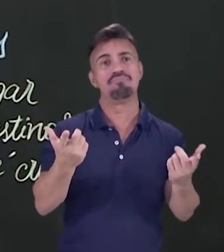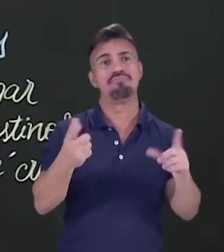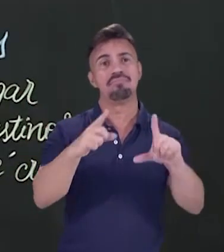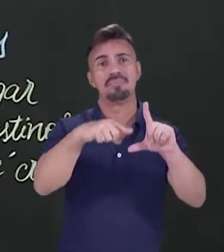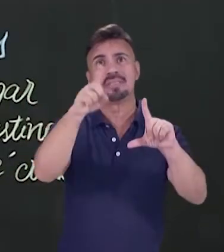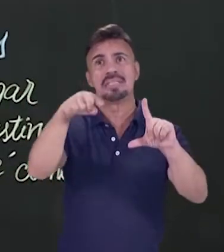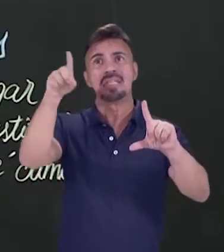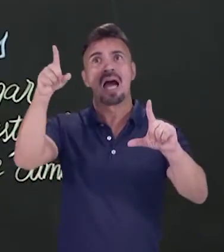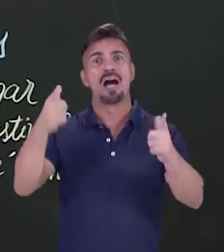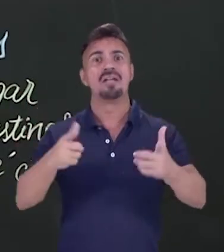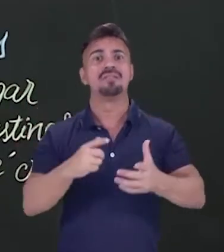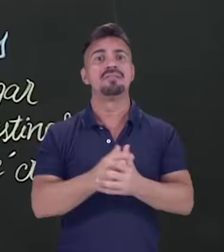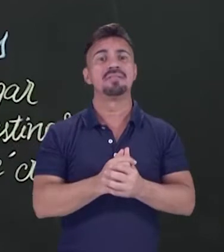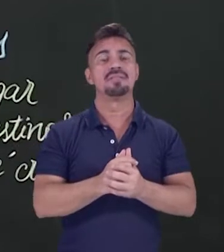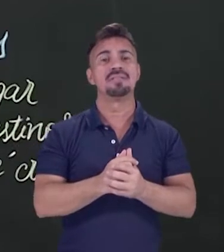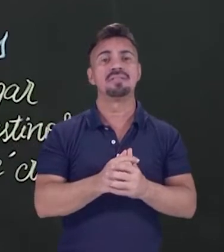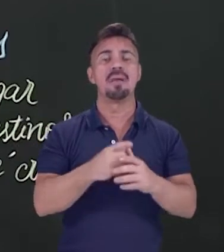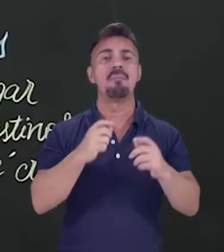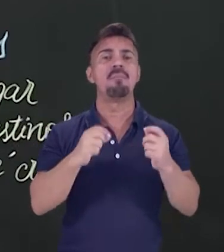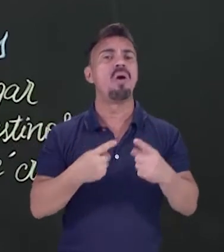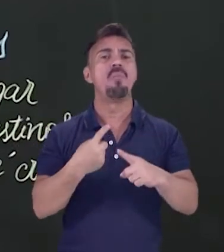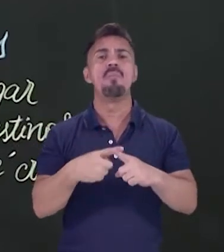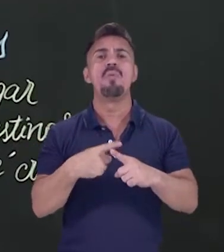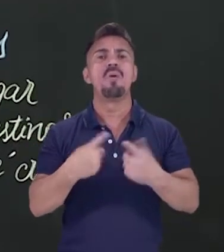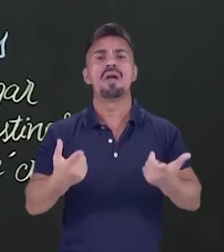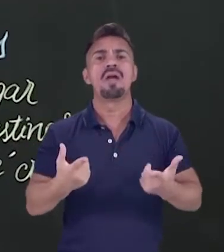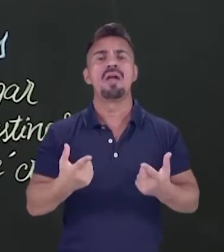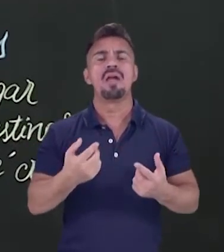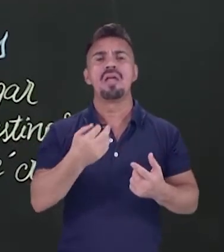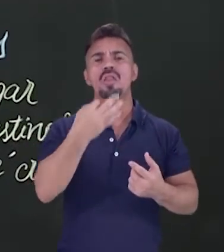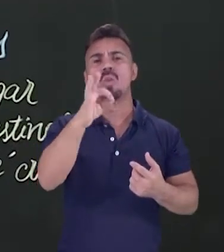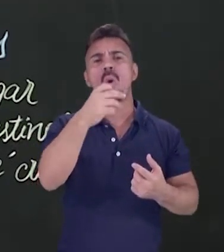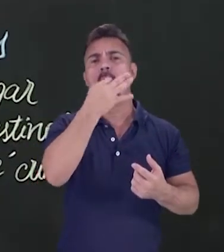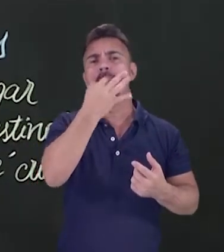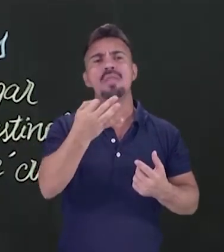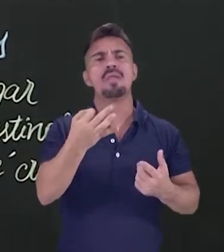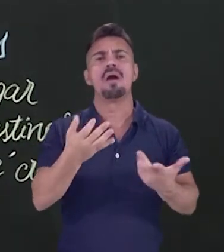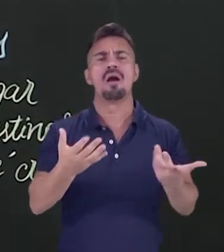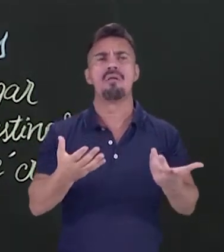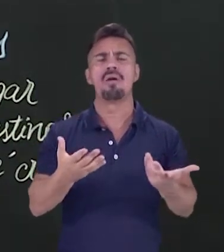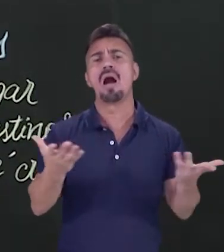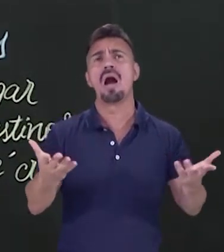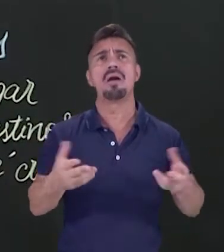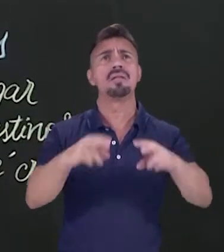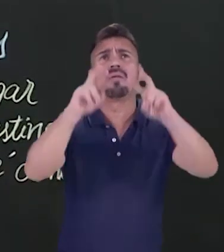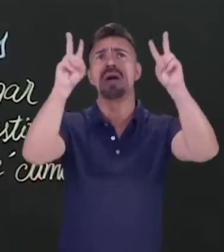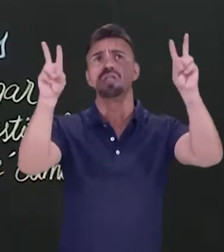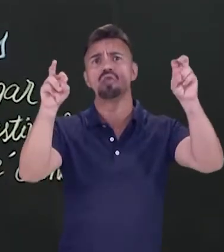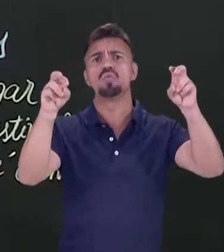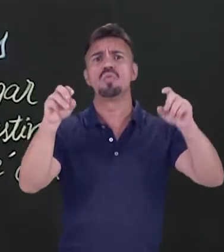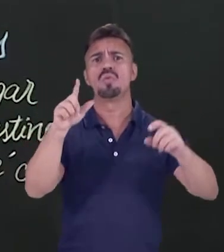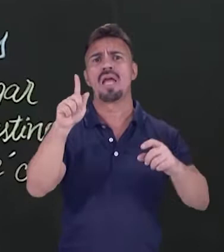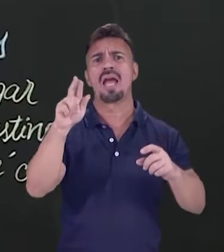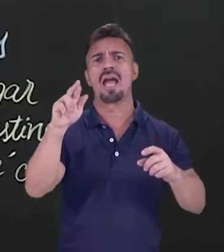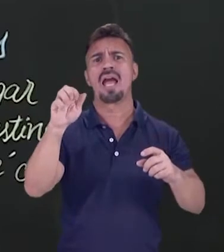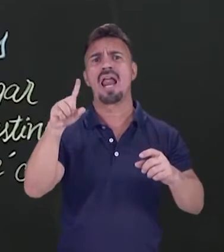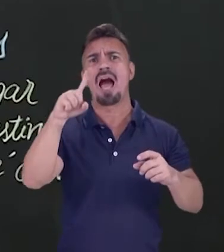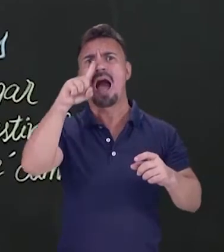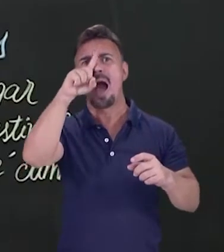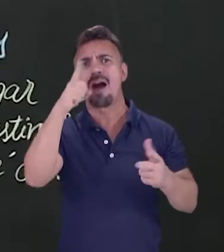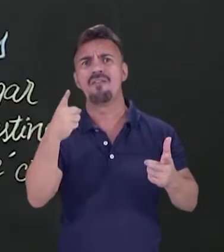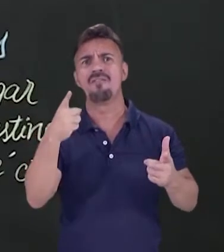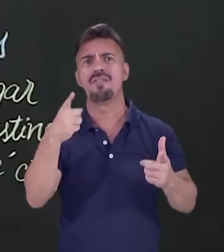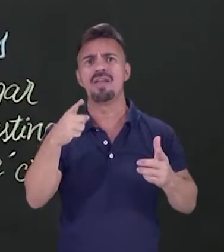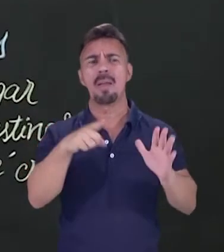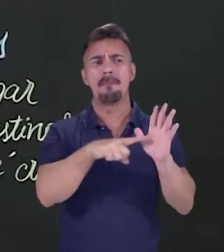claras, evidentes, que podem ajudar você a justificar por que que você tem aquela opinião. Quando você diz, tal assunto é muito grave,